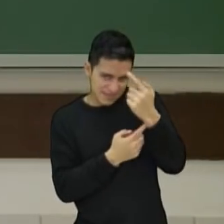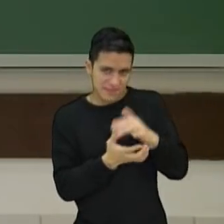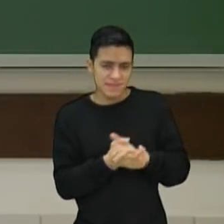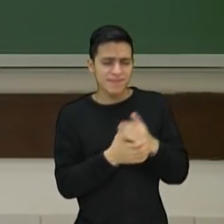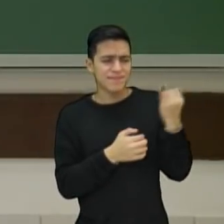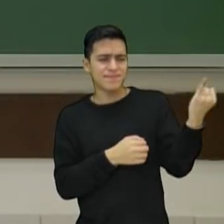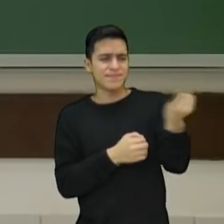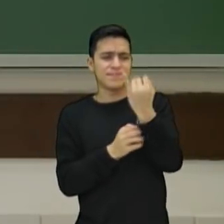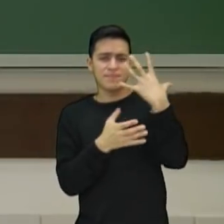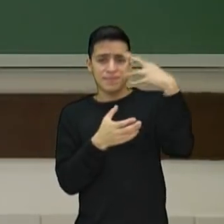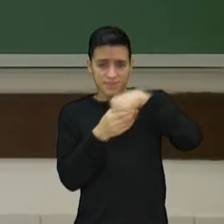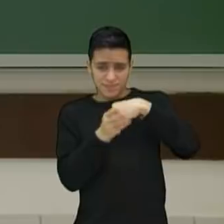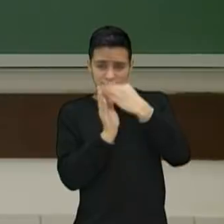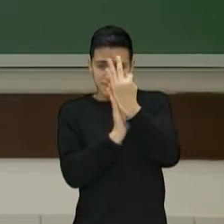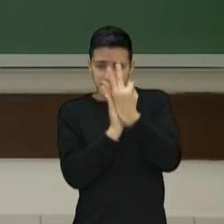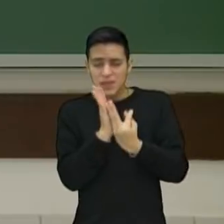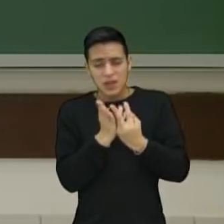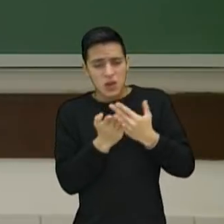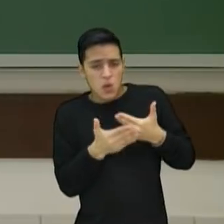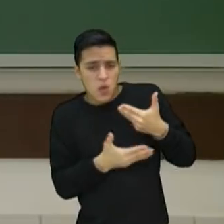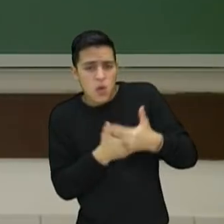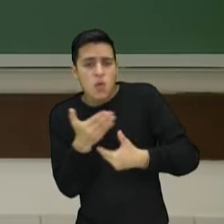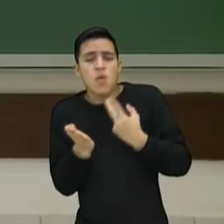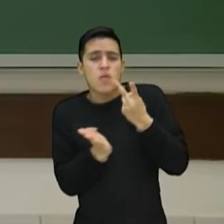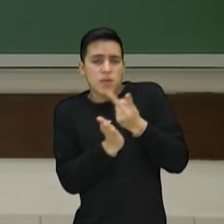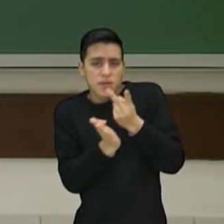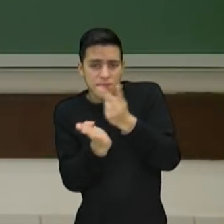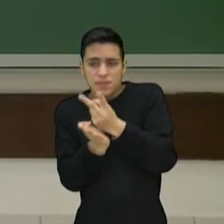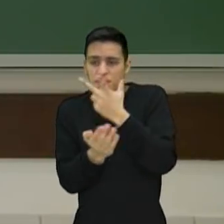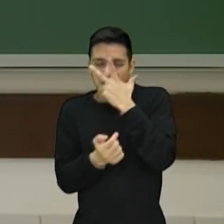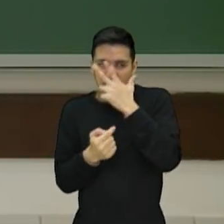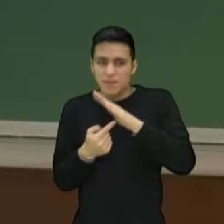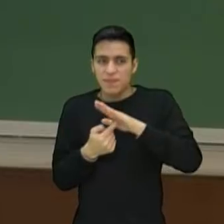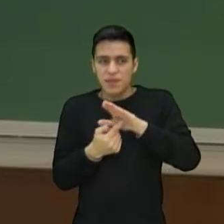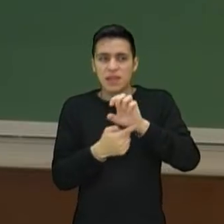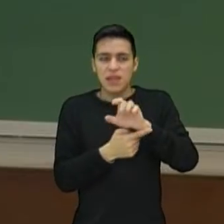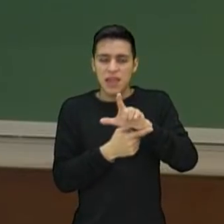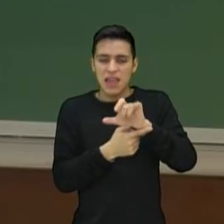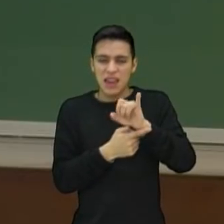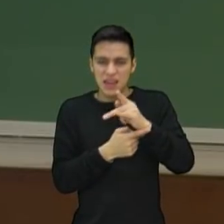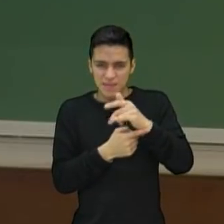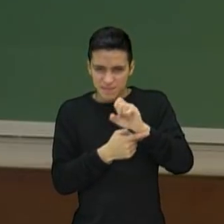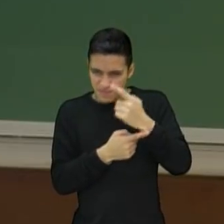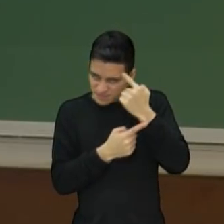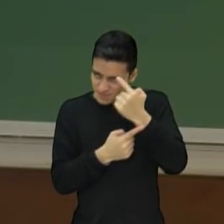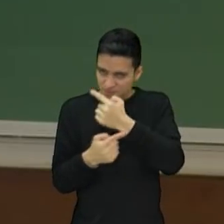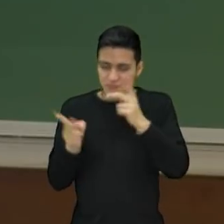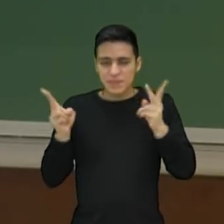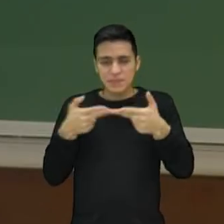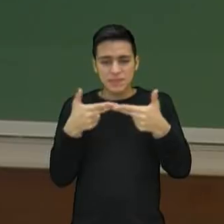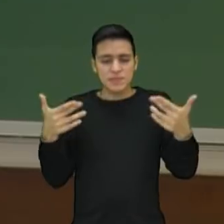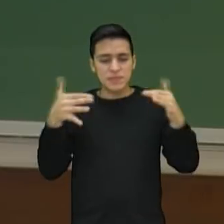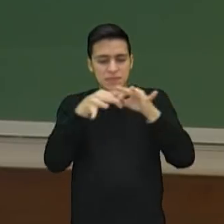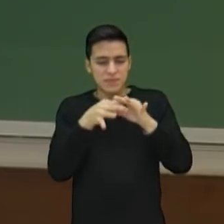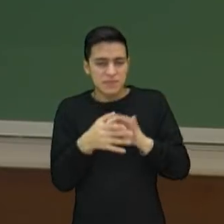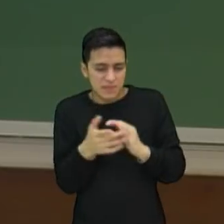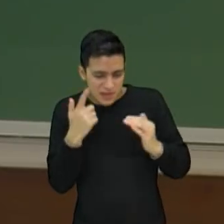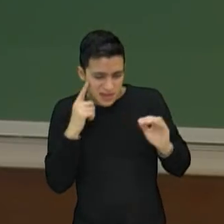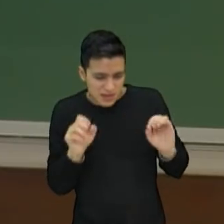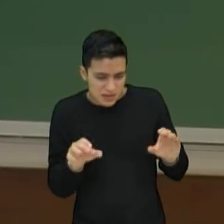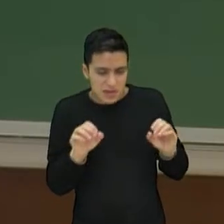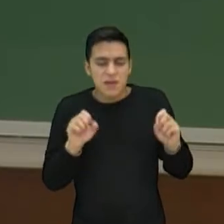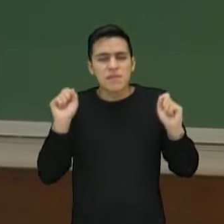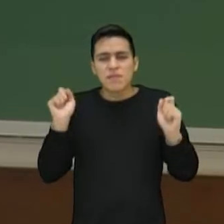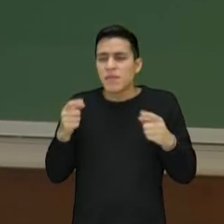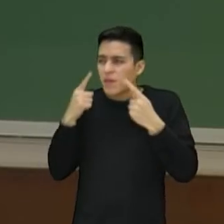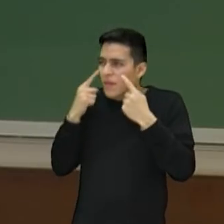para o nosso texto, que ele continua, ele mostra uma elipse aqui, ó, dizendo da mesma coisa, educar. A gente ia poder